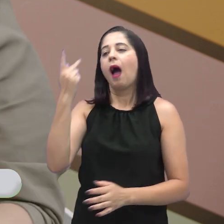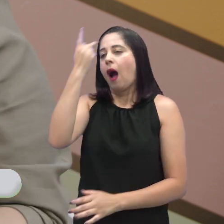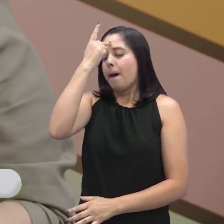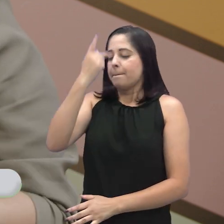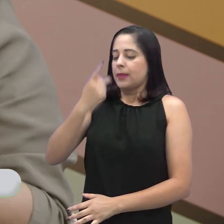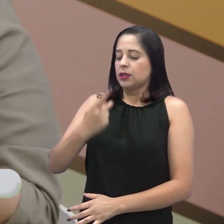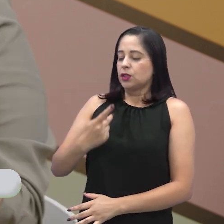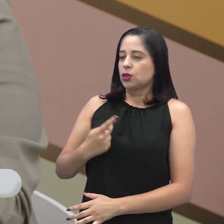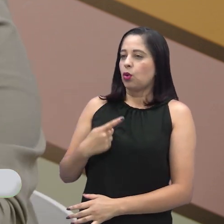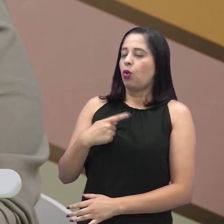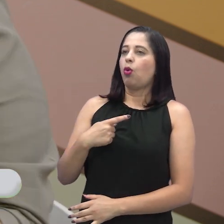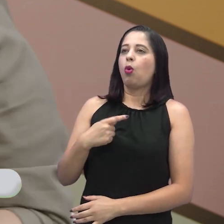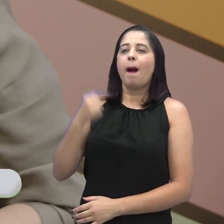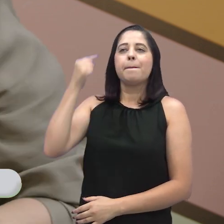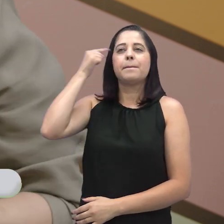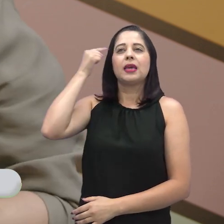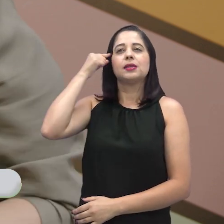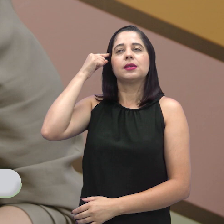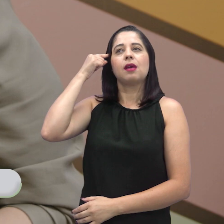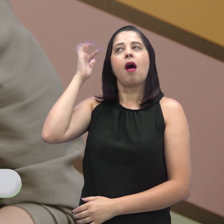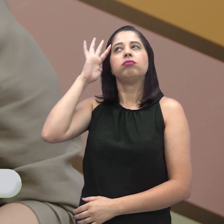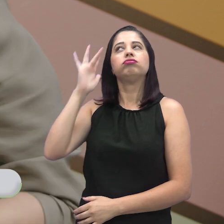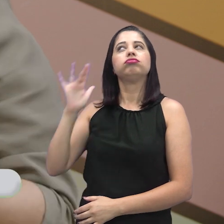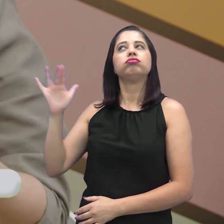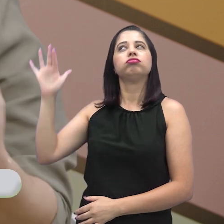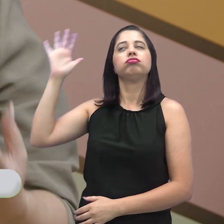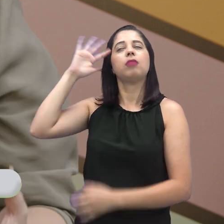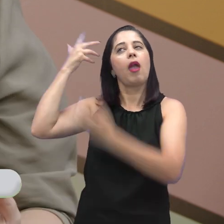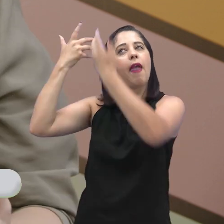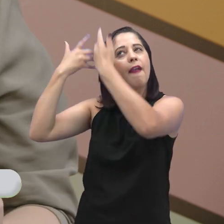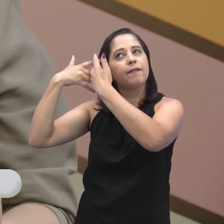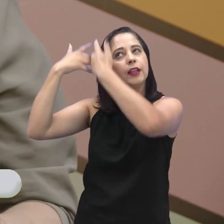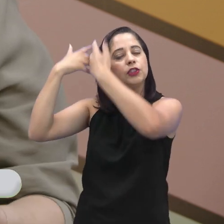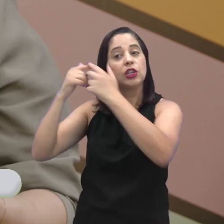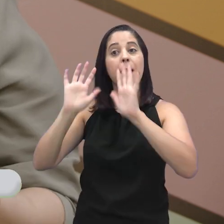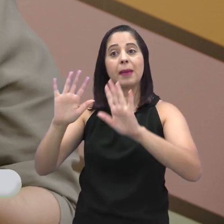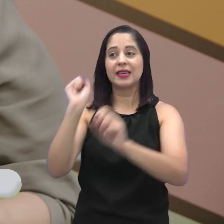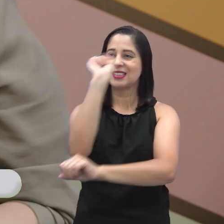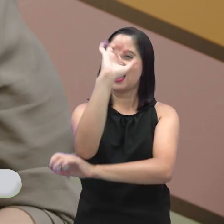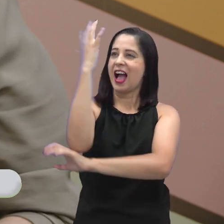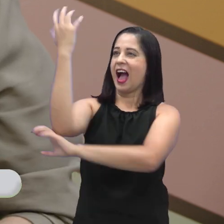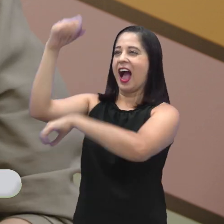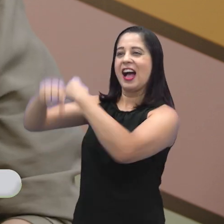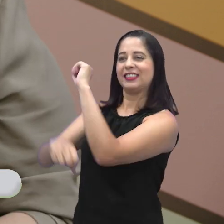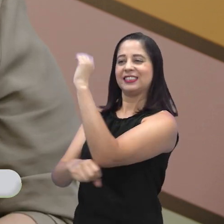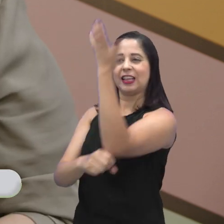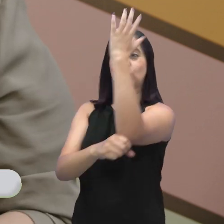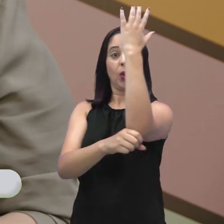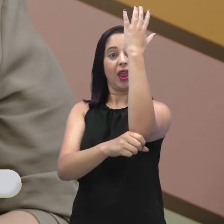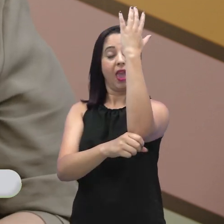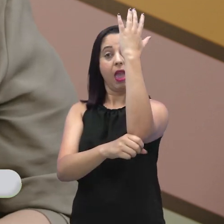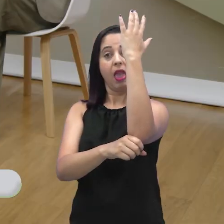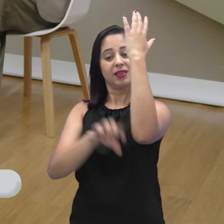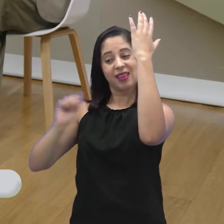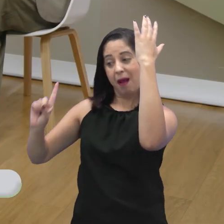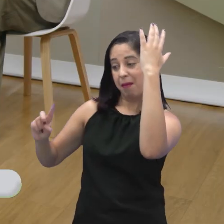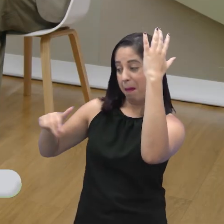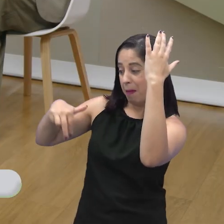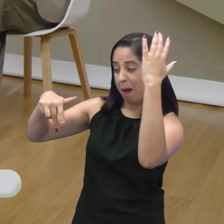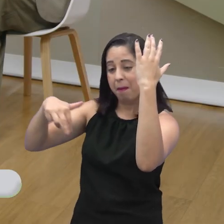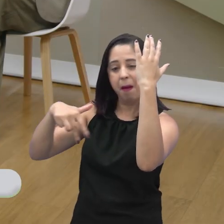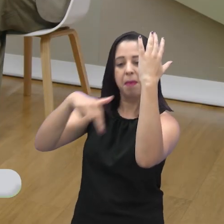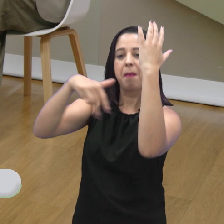com a natureza, com uma alimentação de qualidade mais simples, né? Então a gente percebe que tudo foi se encaminhando para algo